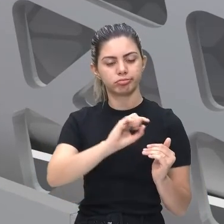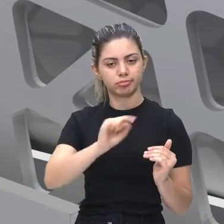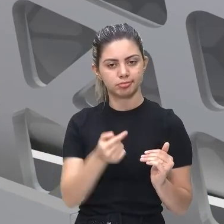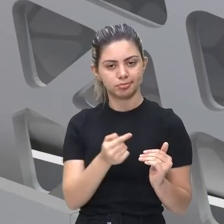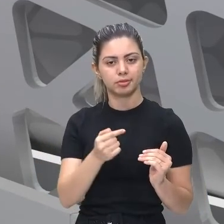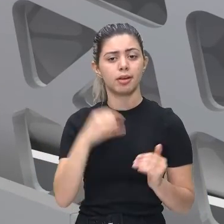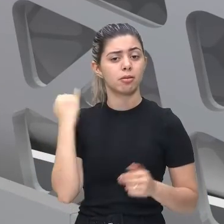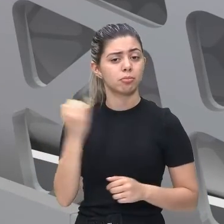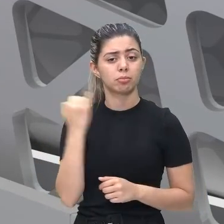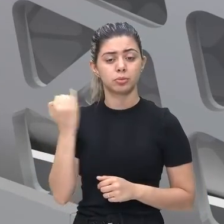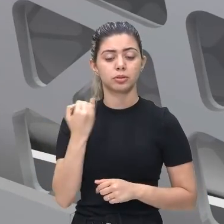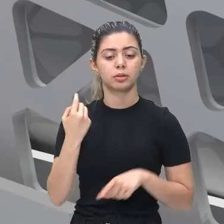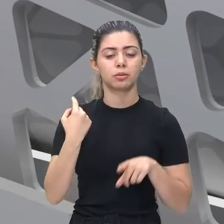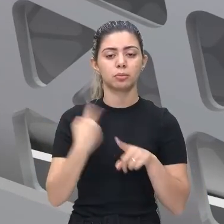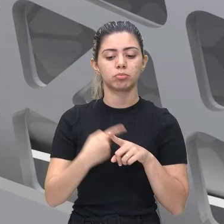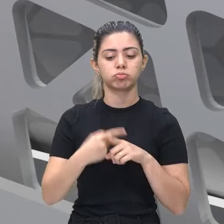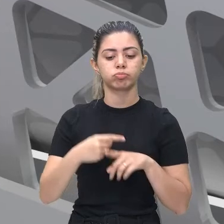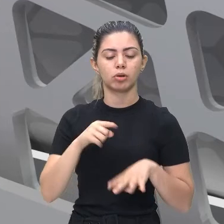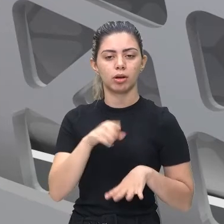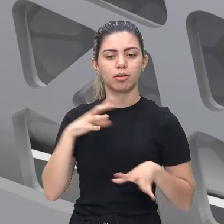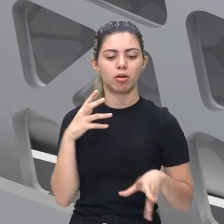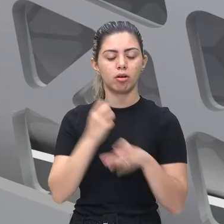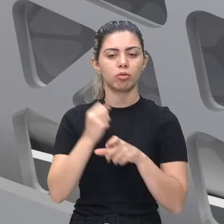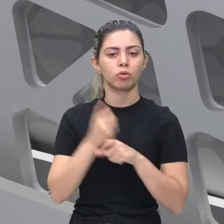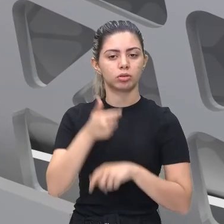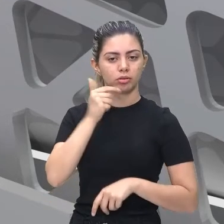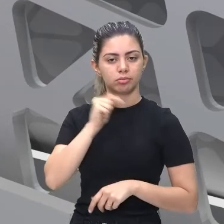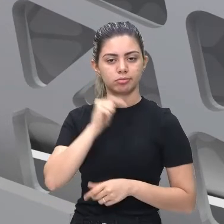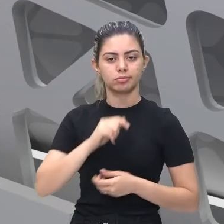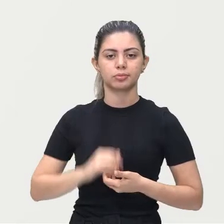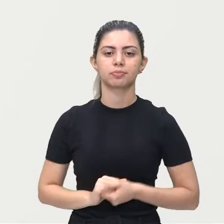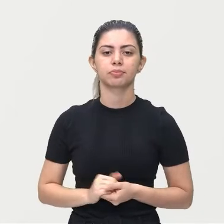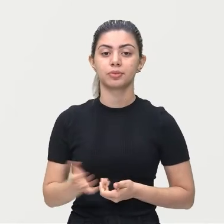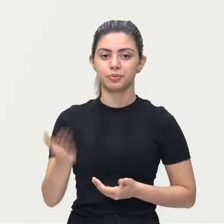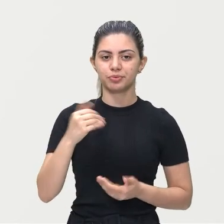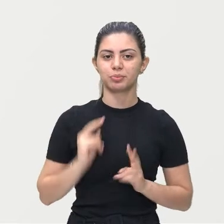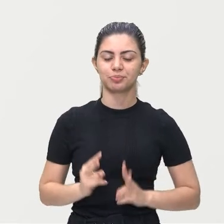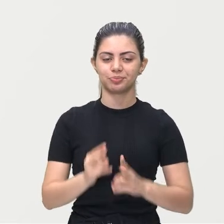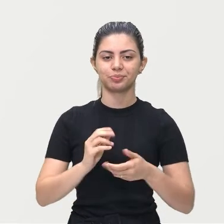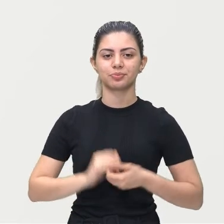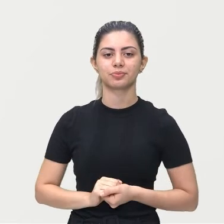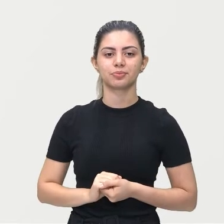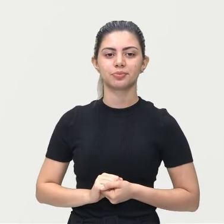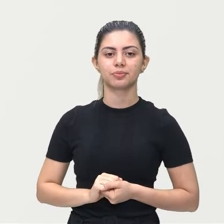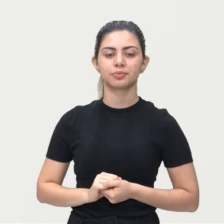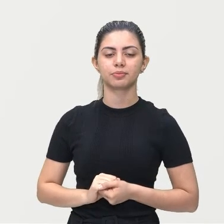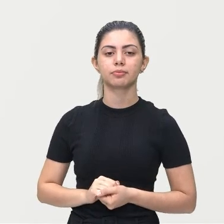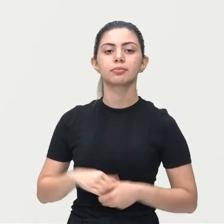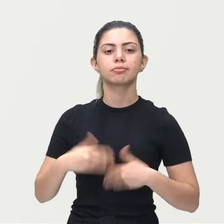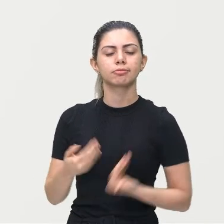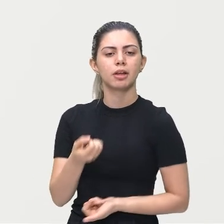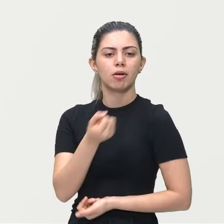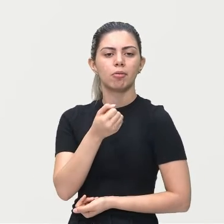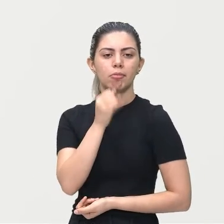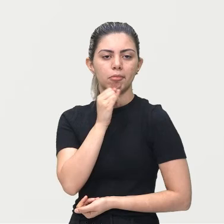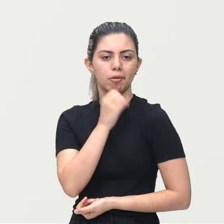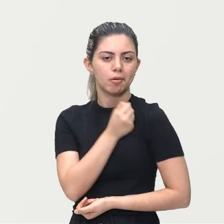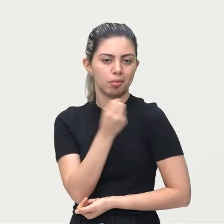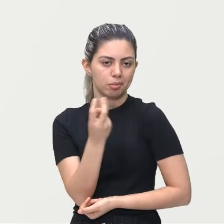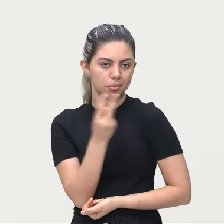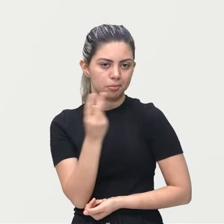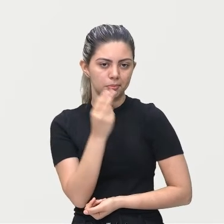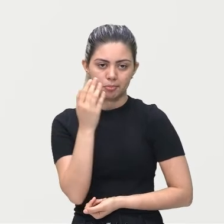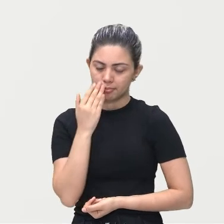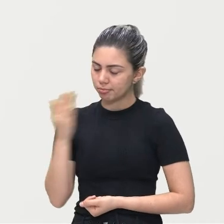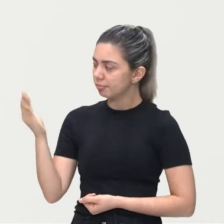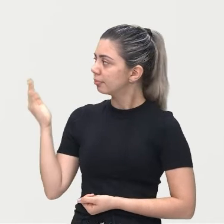de o porquê que você está executando desse jeito essa operação. Vamos continuar. Me segue aqui, vem comigo. Então no exemplo 2, o que